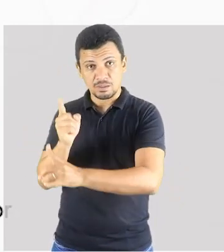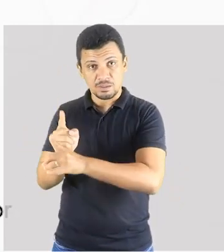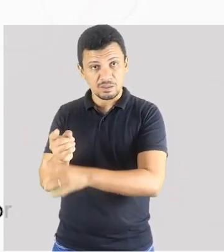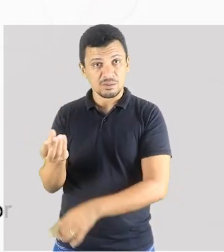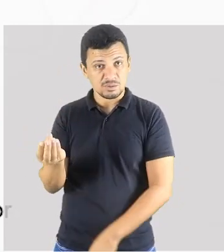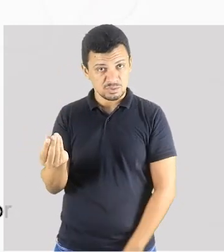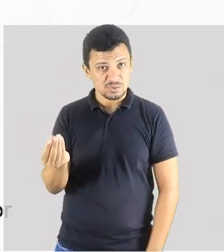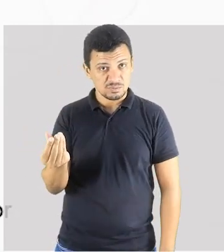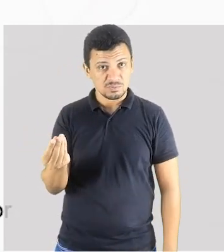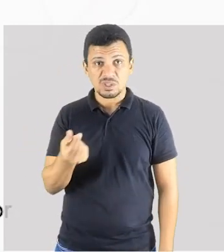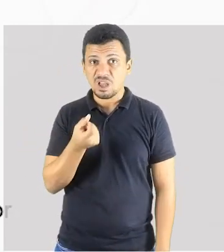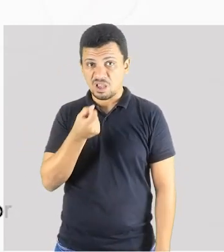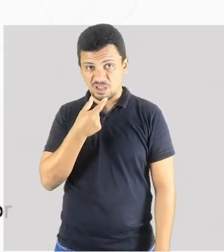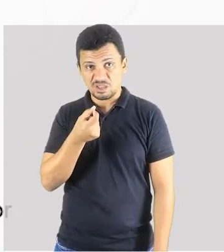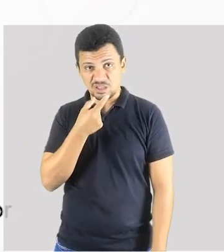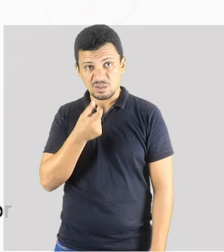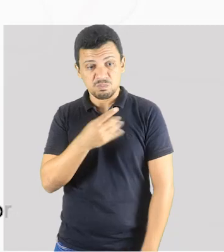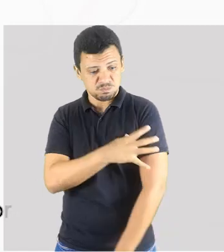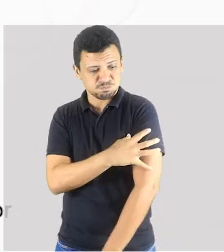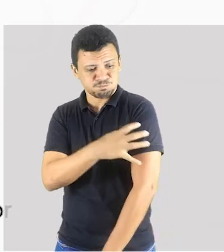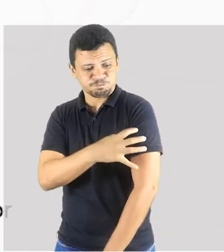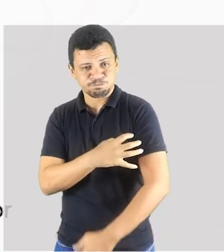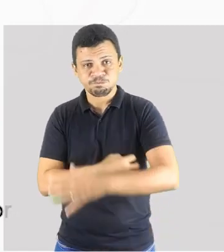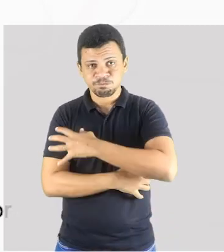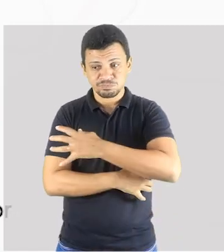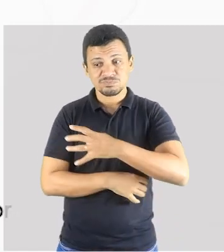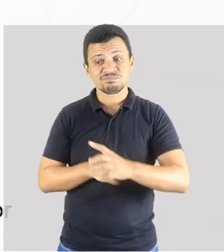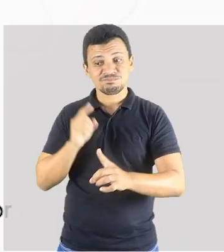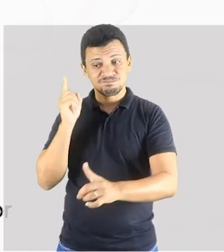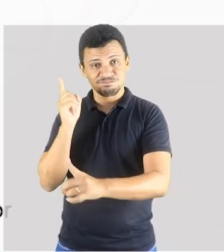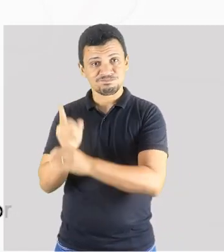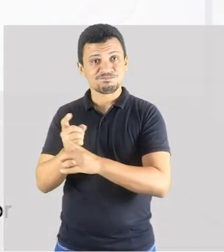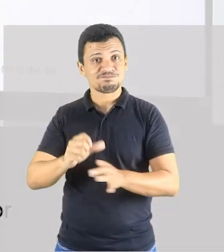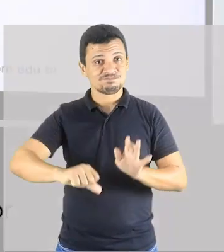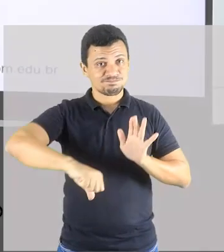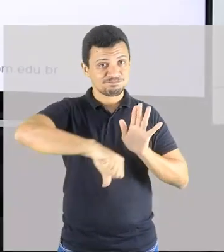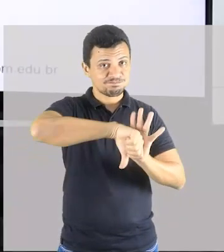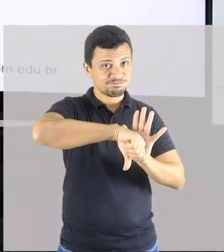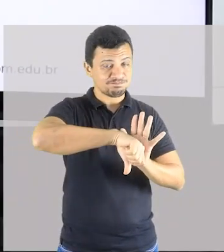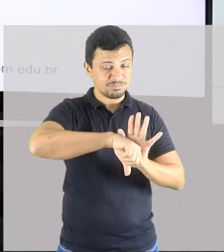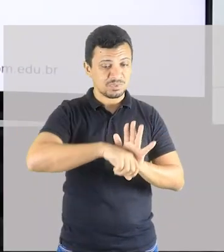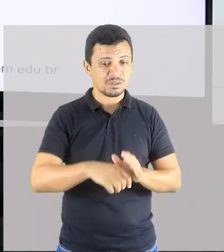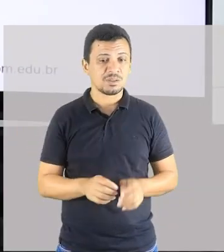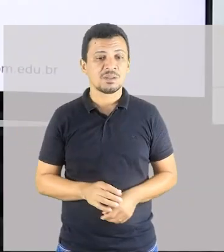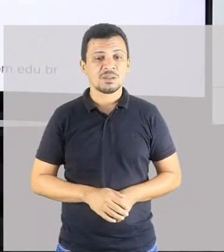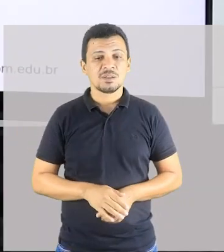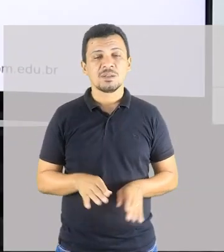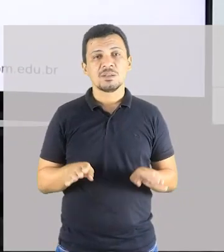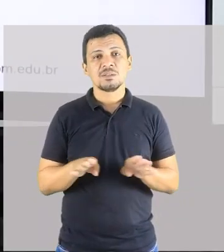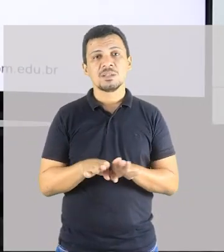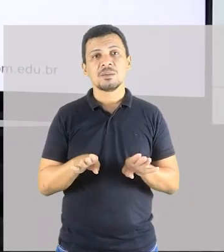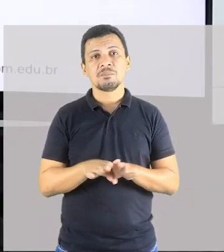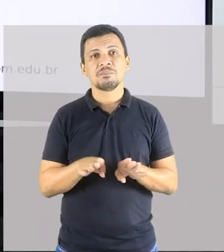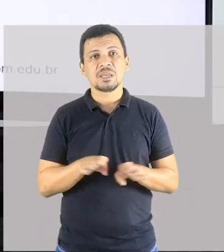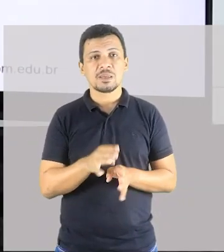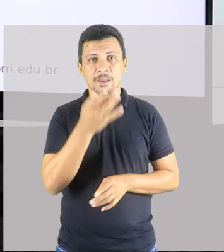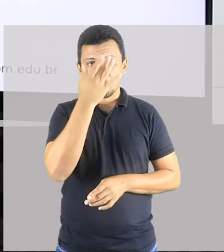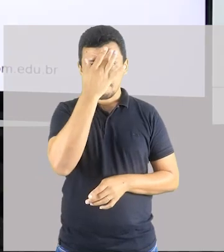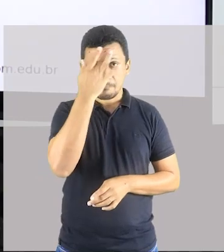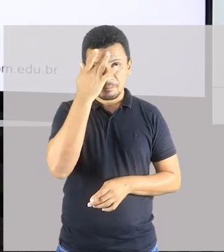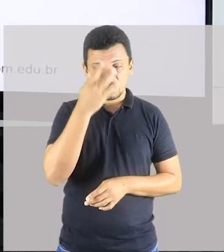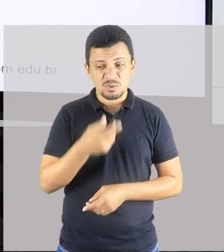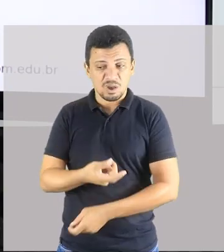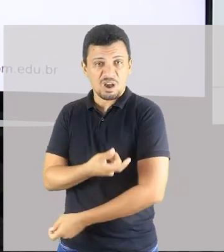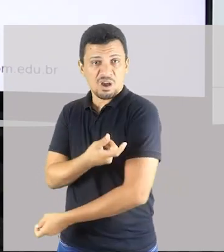essa substância vai ser atuado em flagrante, e quem for aplicar essa substância